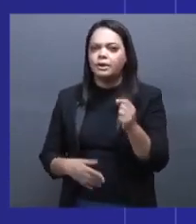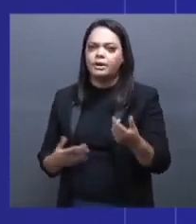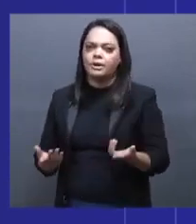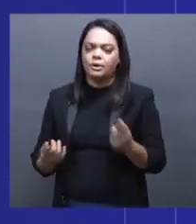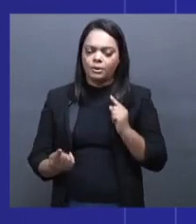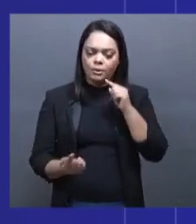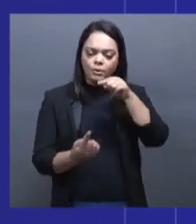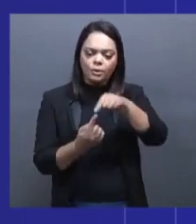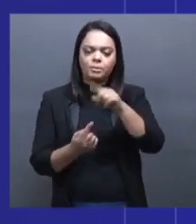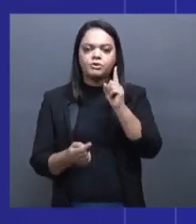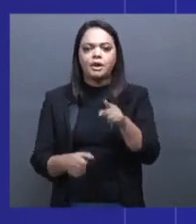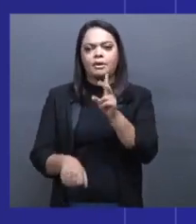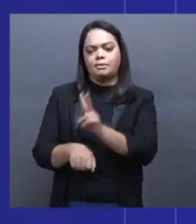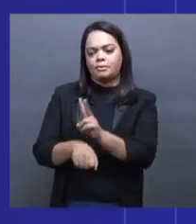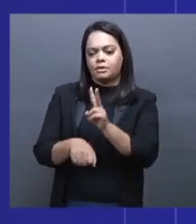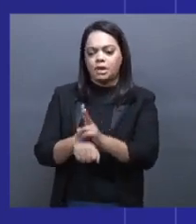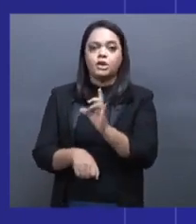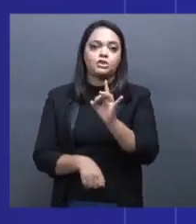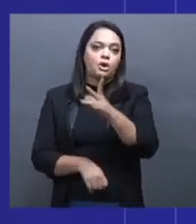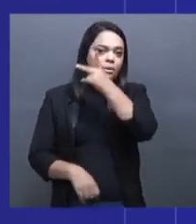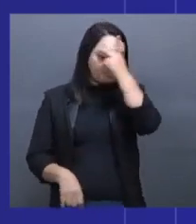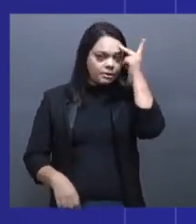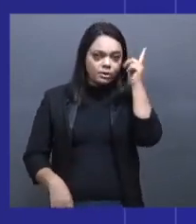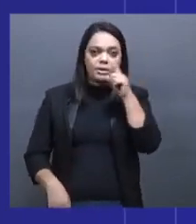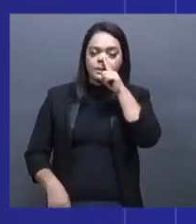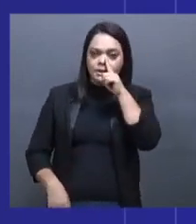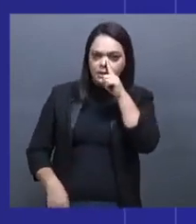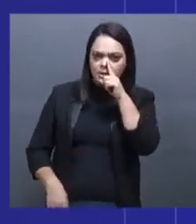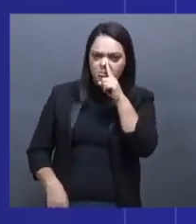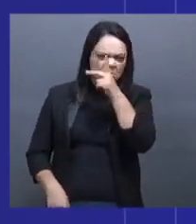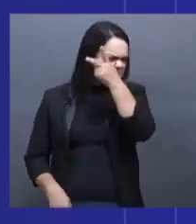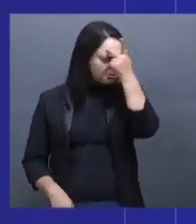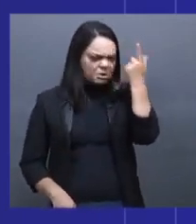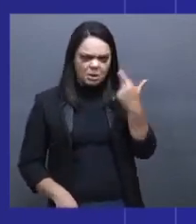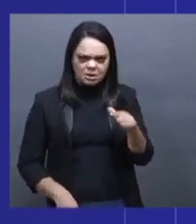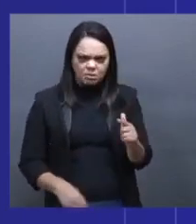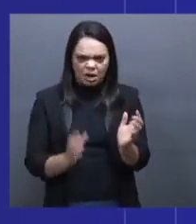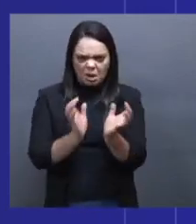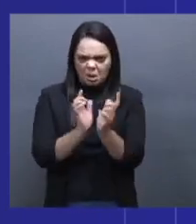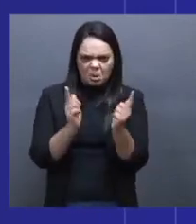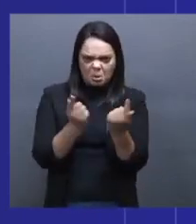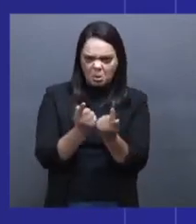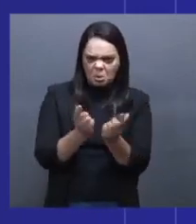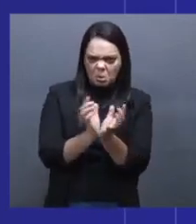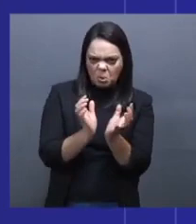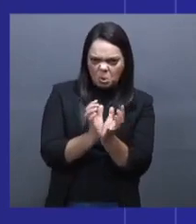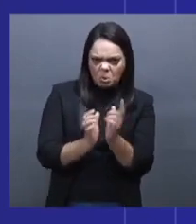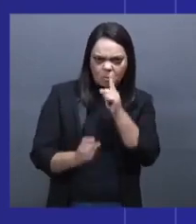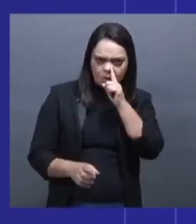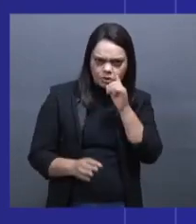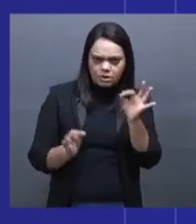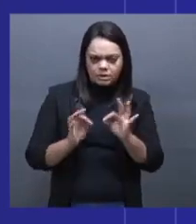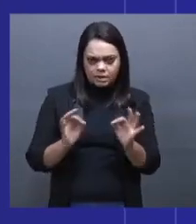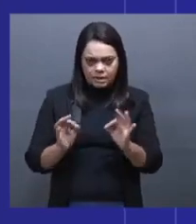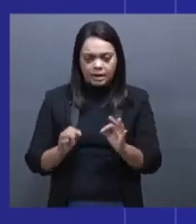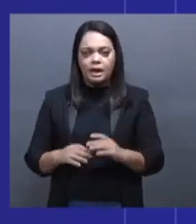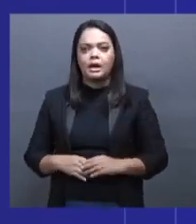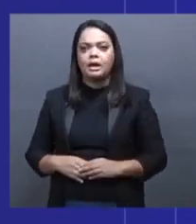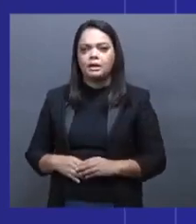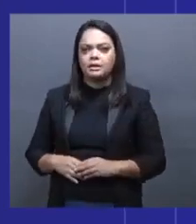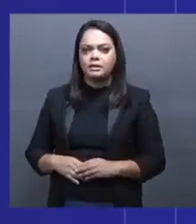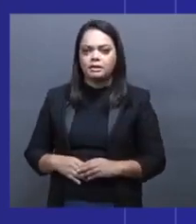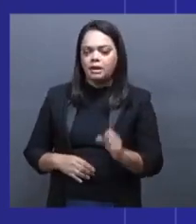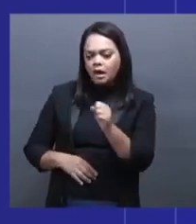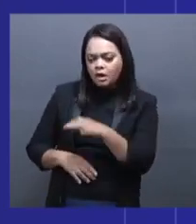o objetivo é proteger as pessoas em risco, mas que as pessoas que não estão nos grupos de risco se infectem com a doença, para que a